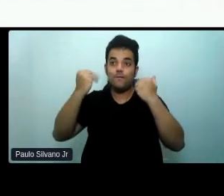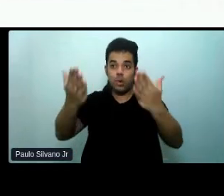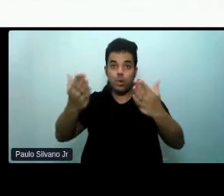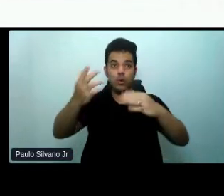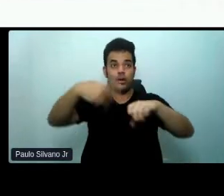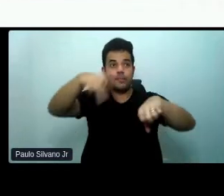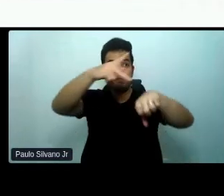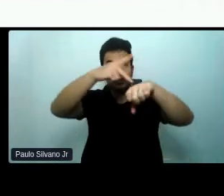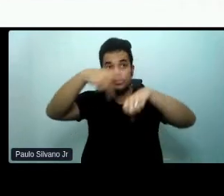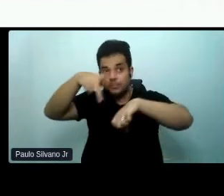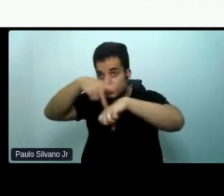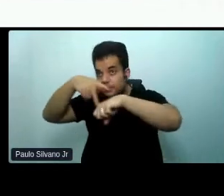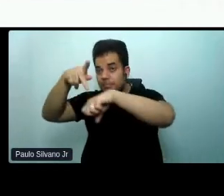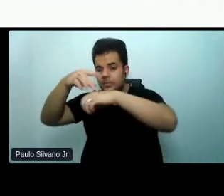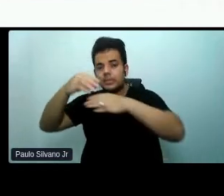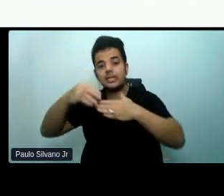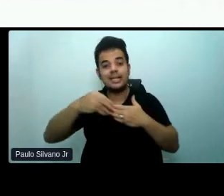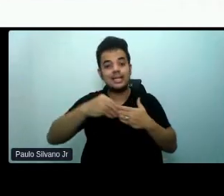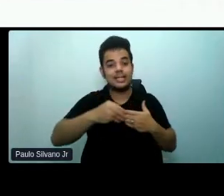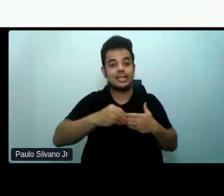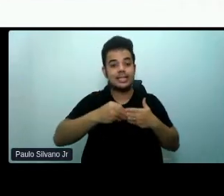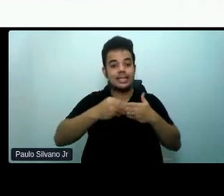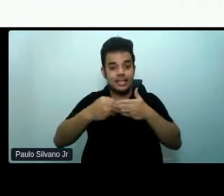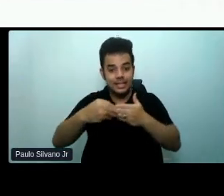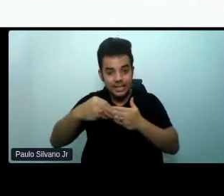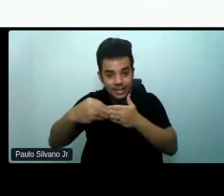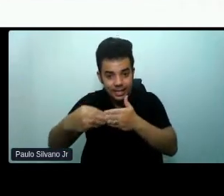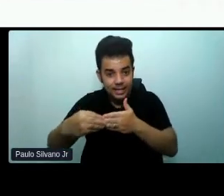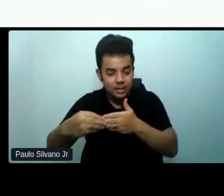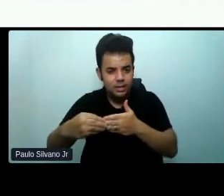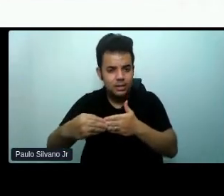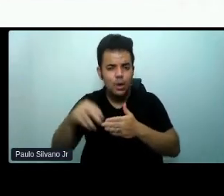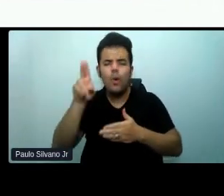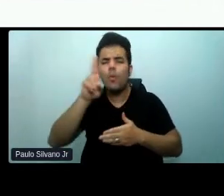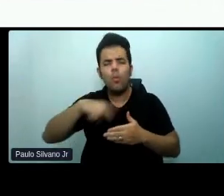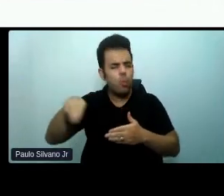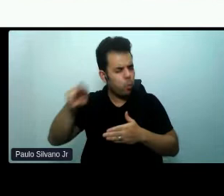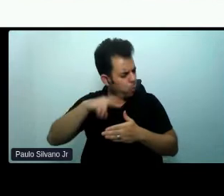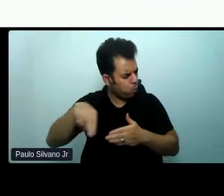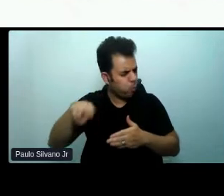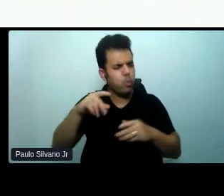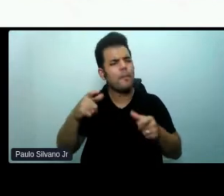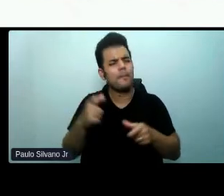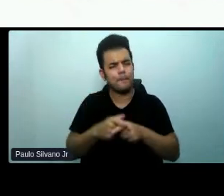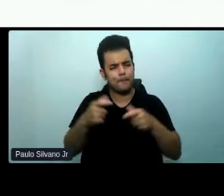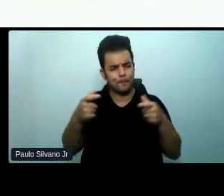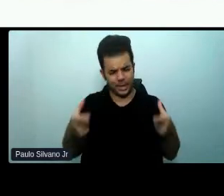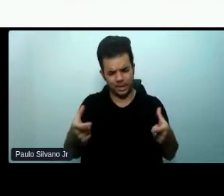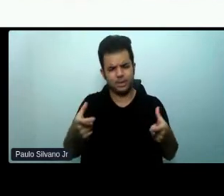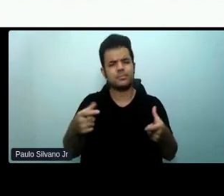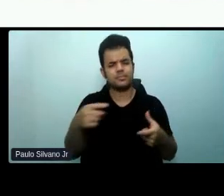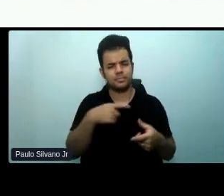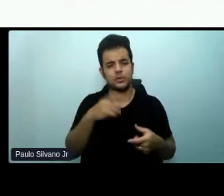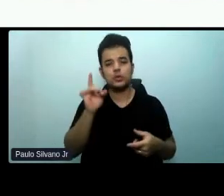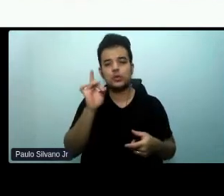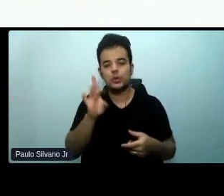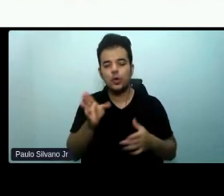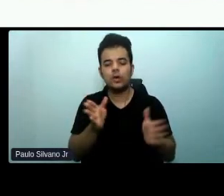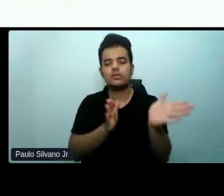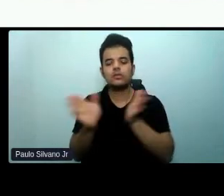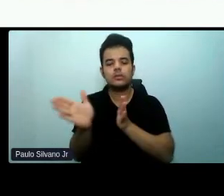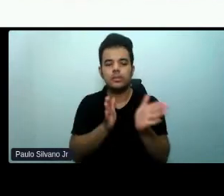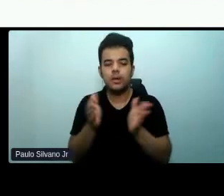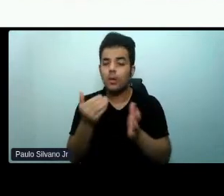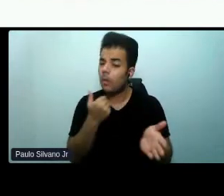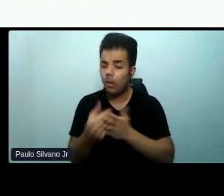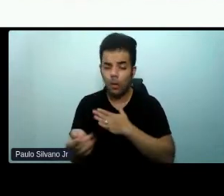audioguias usadas muito, né? Mas não somente para a questão da acessibilidade, para